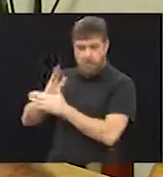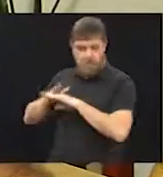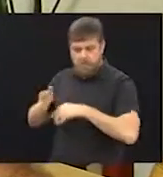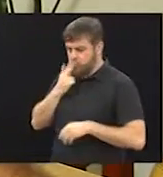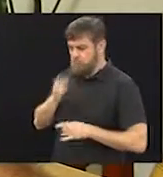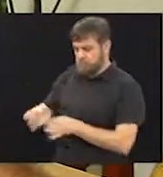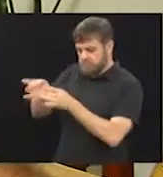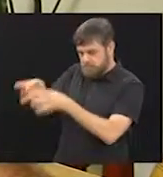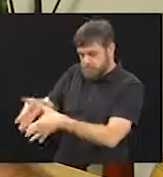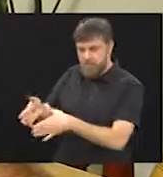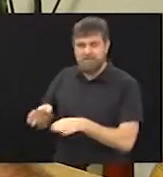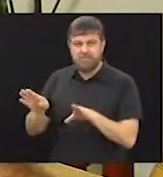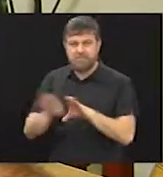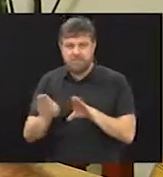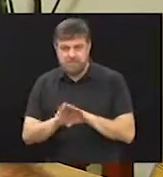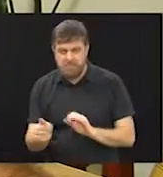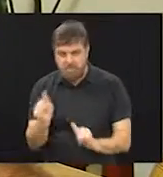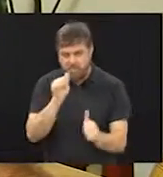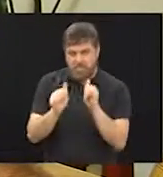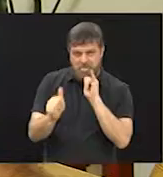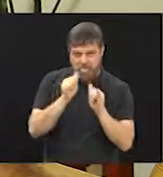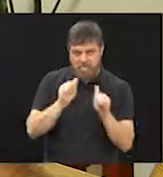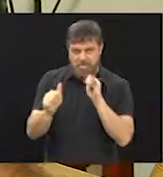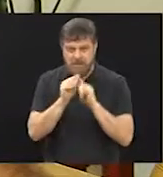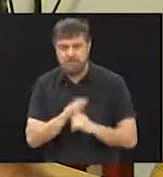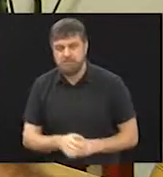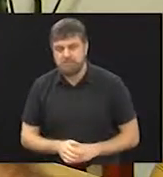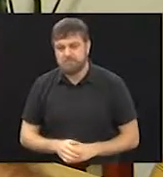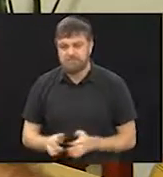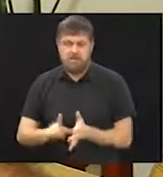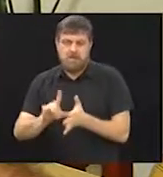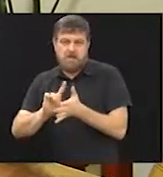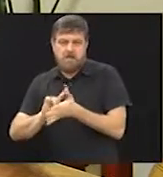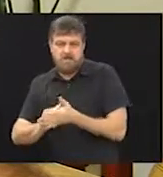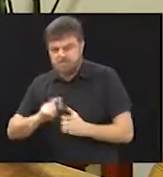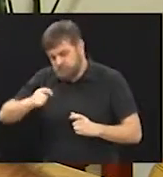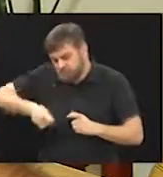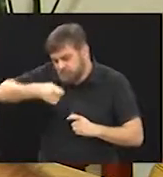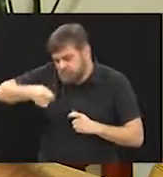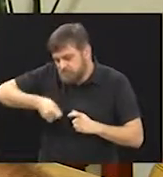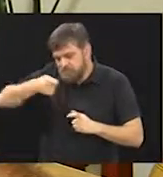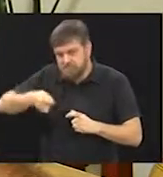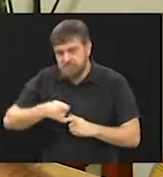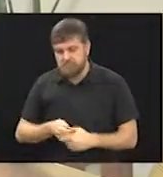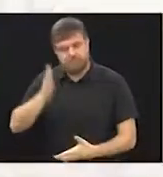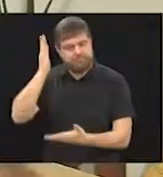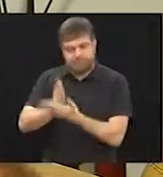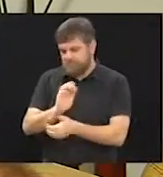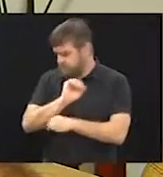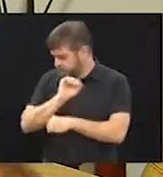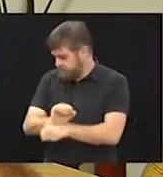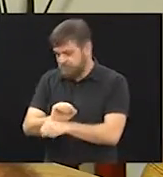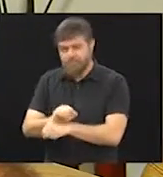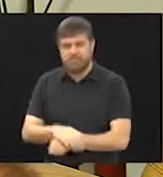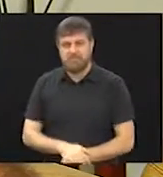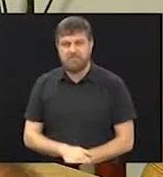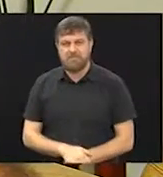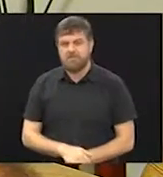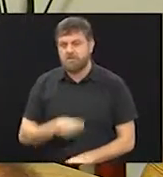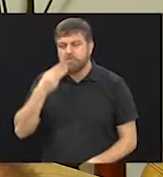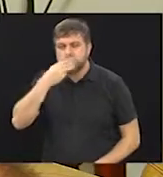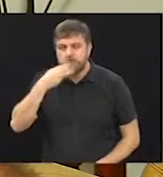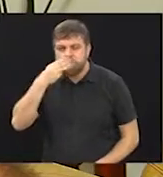também tomava, mas não era antes do almoço ou da janta. Parei também. Eu gostava muito de